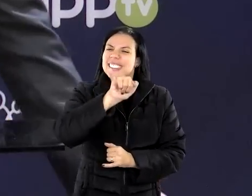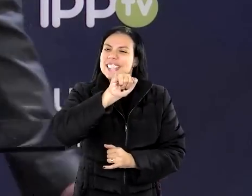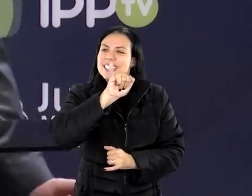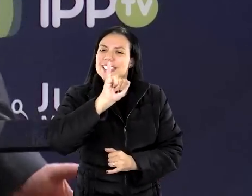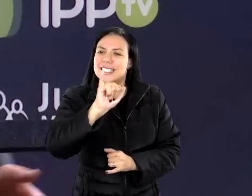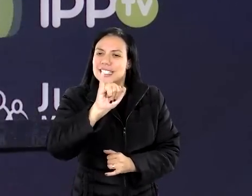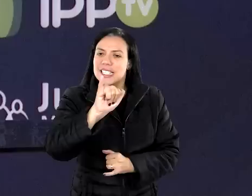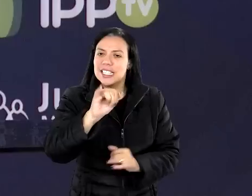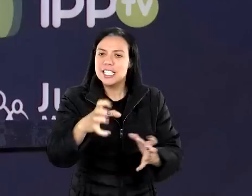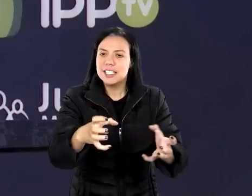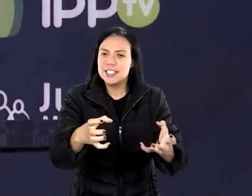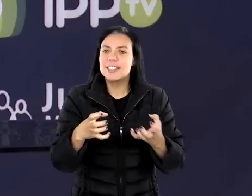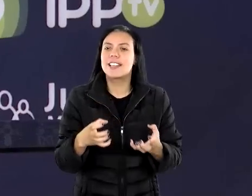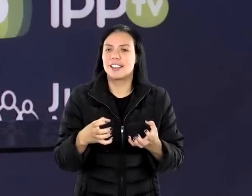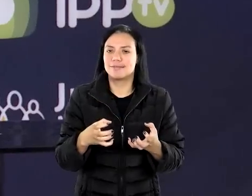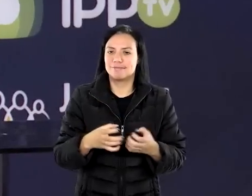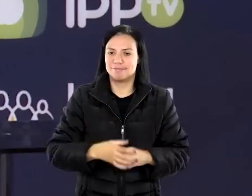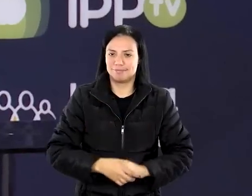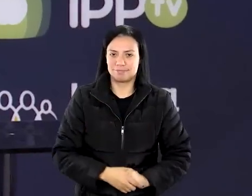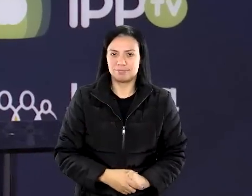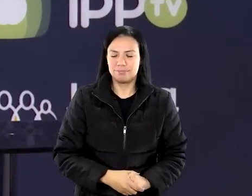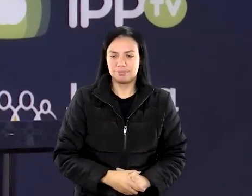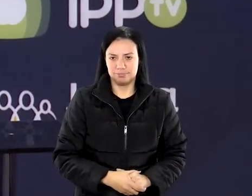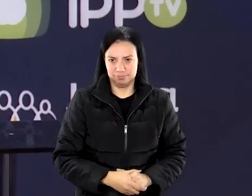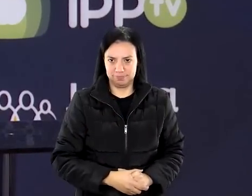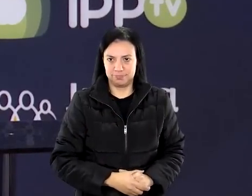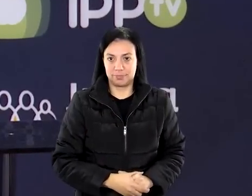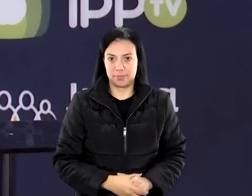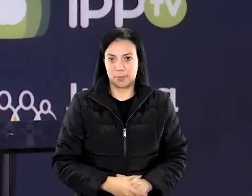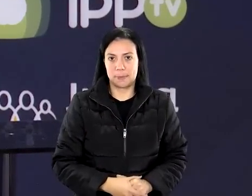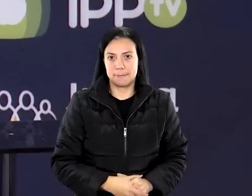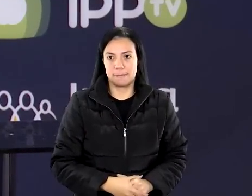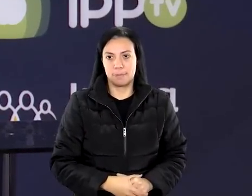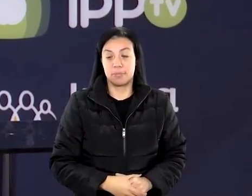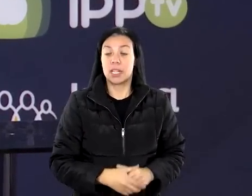Também há um aspecto aqui, que é uma decisão pessoal